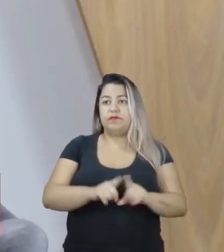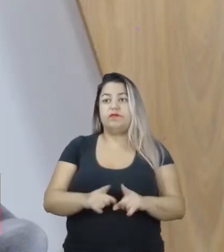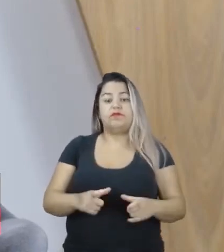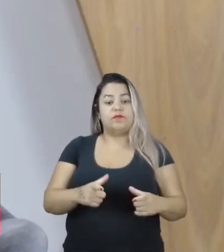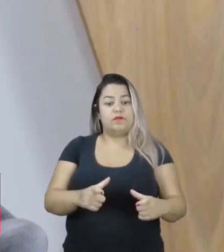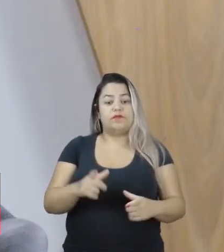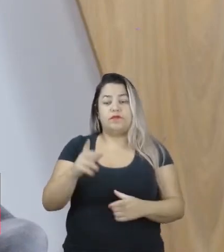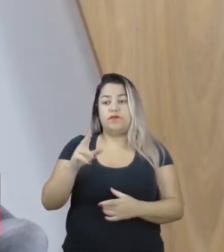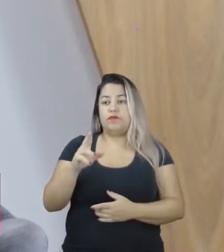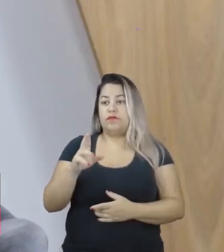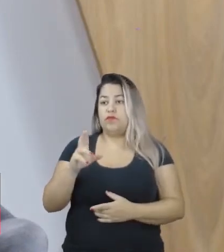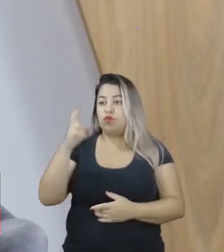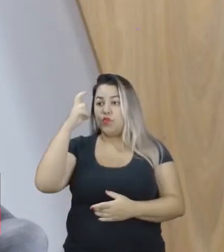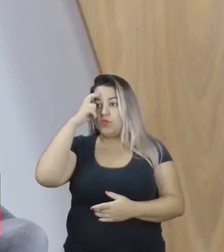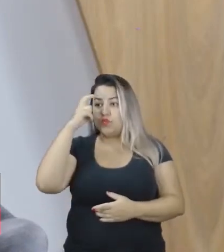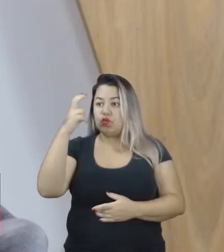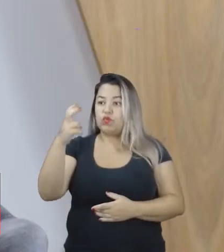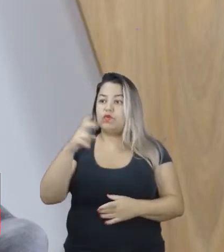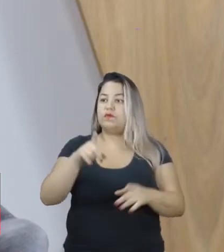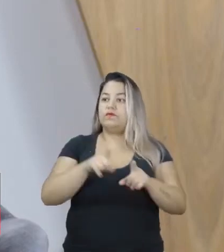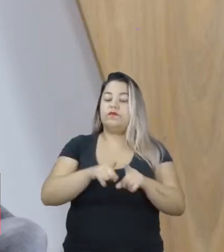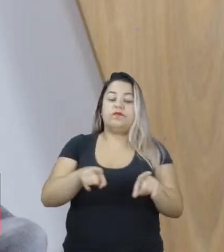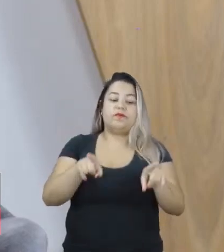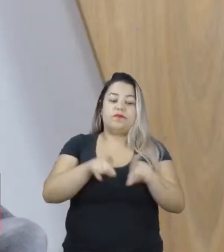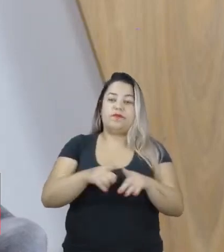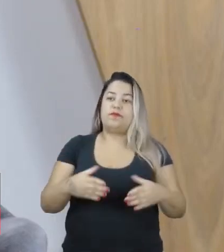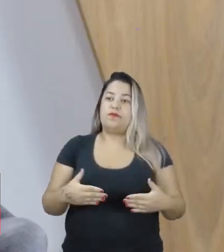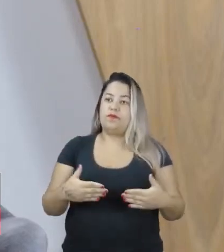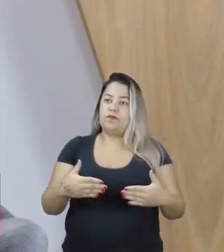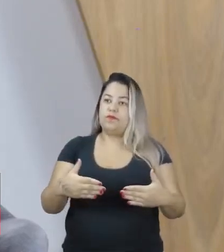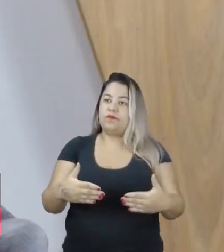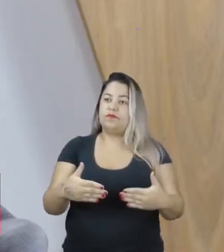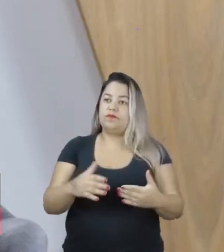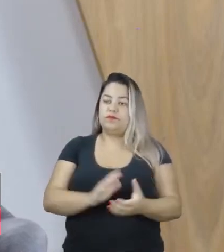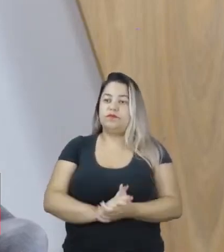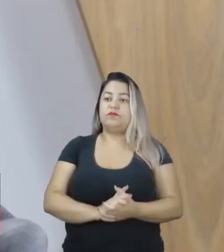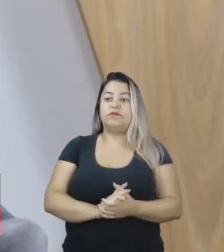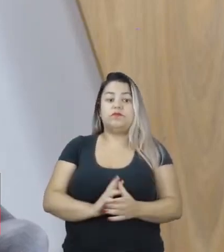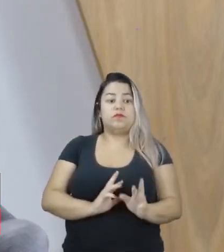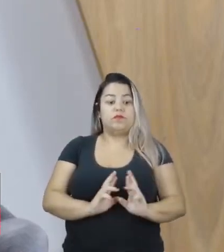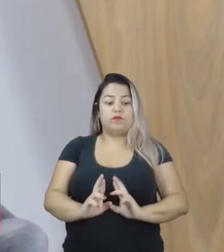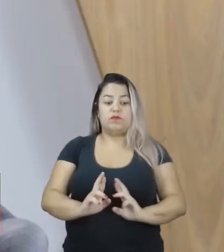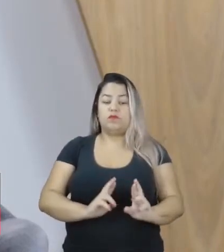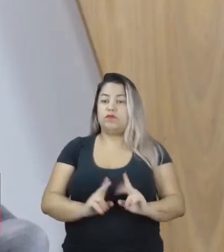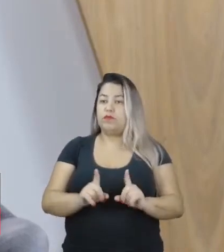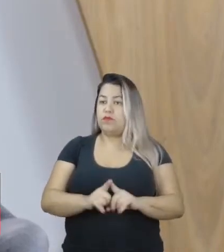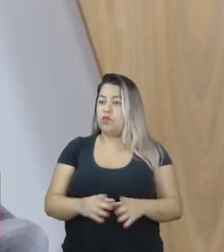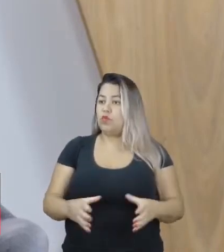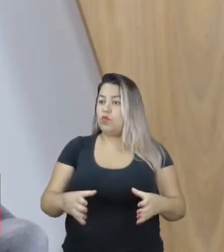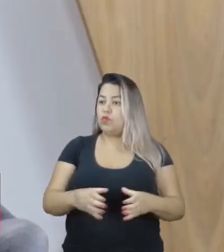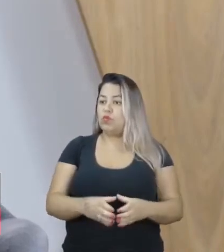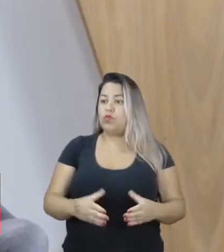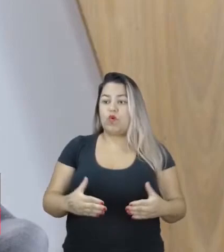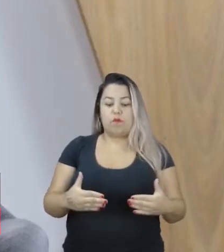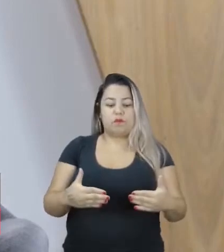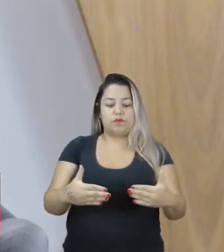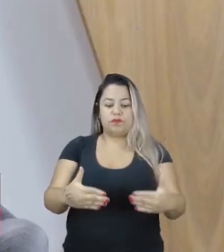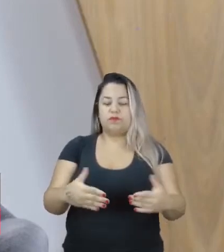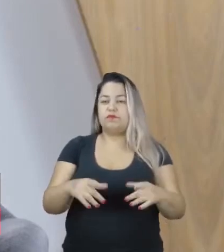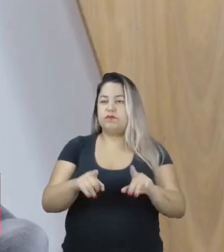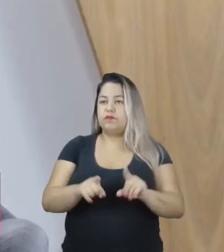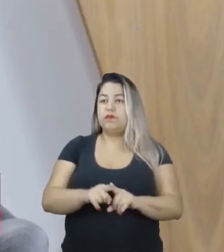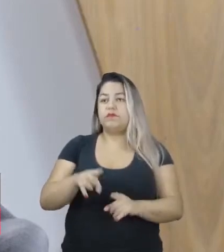cultura, né? Então a gente está em parceria com os ministérios relacionados, com esse grupo de ministérios que vai ser o